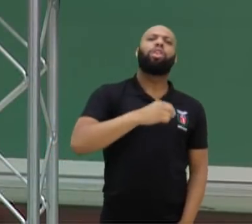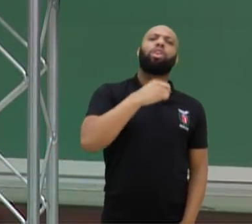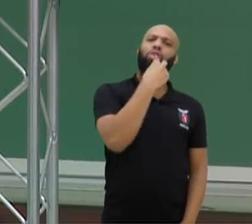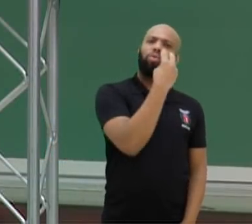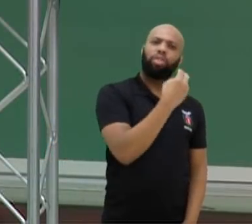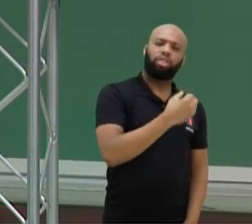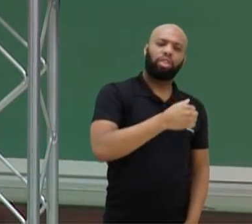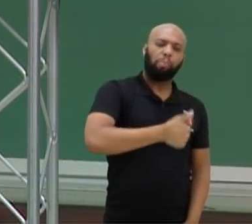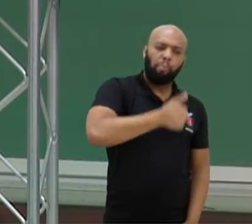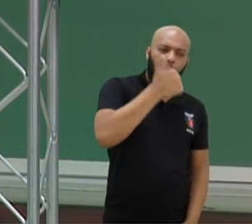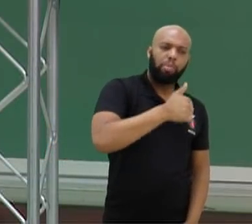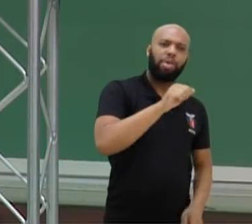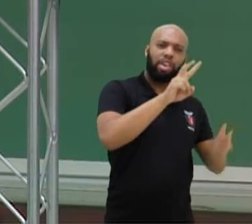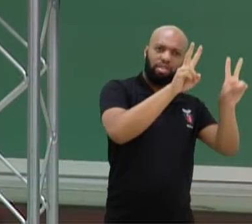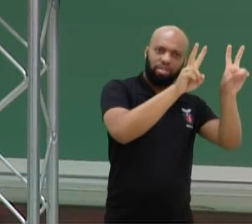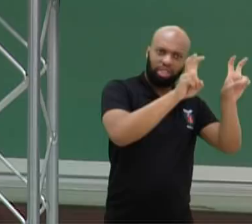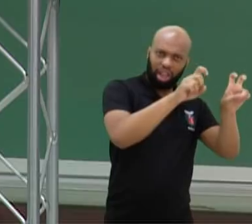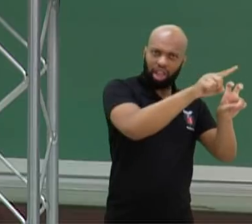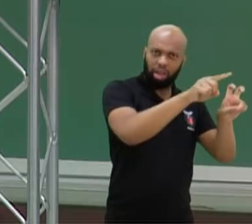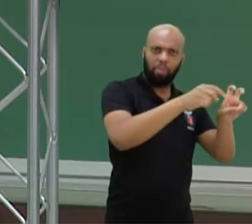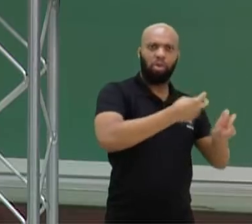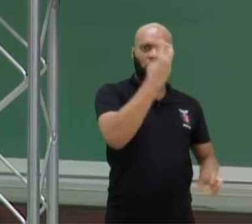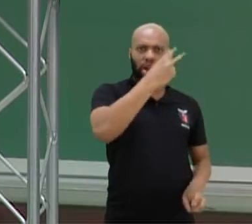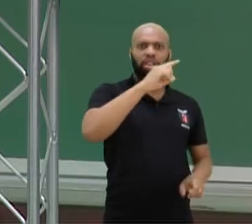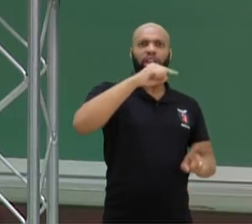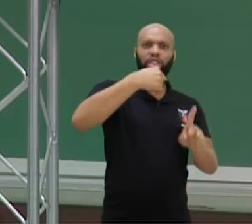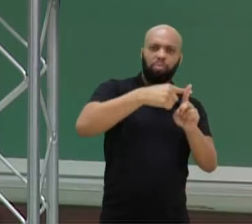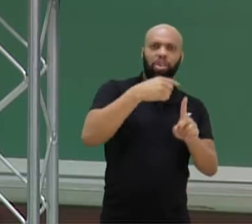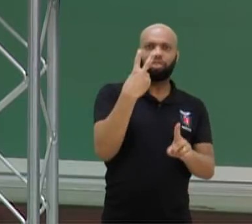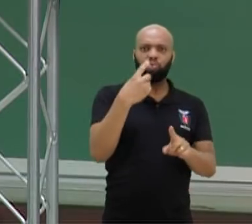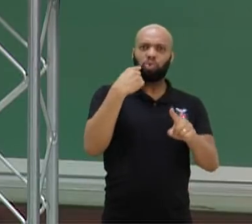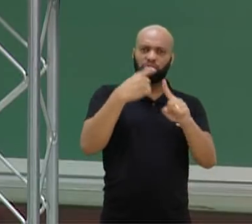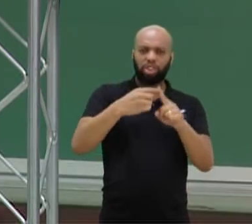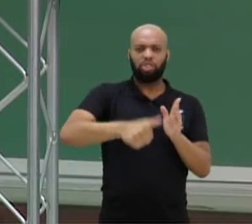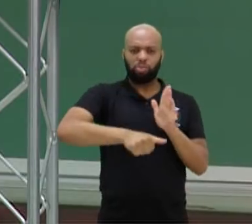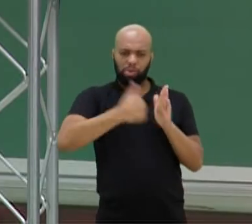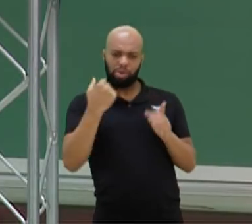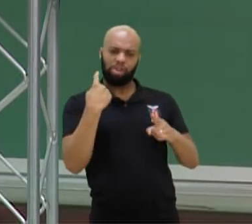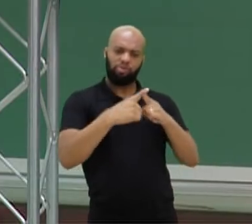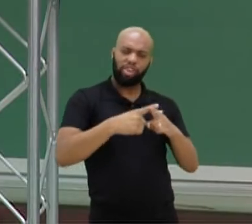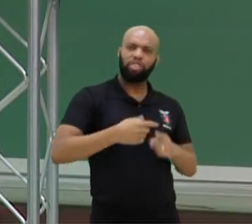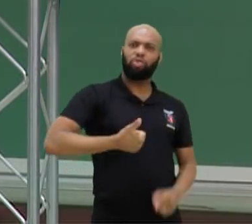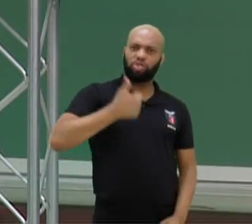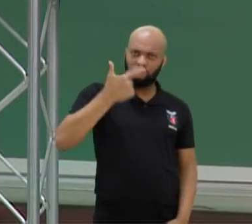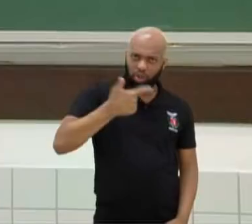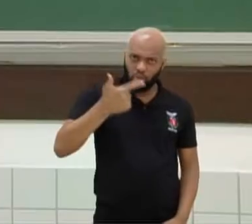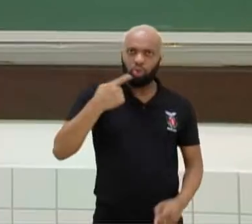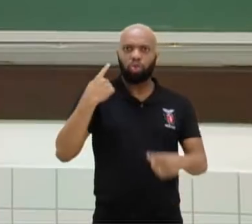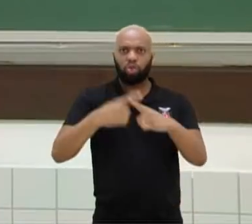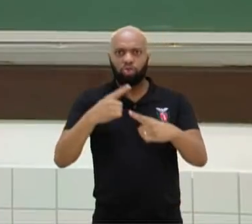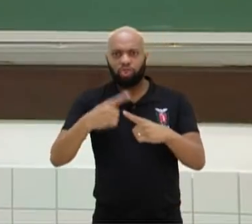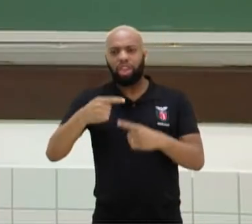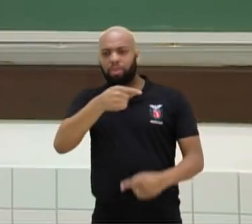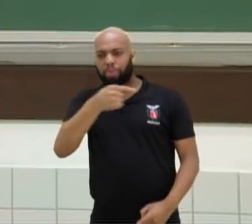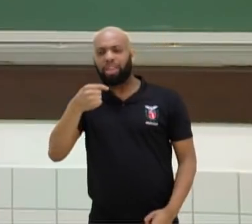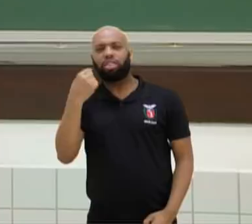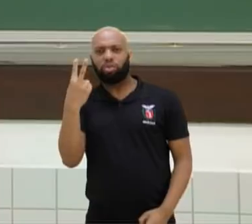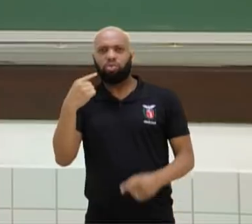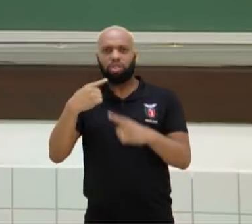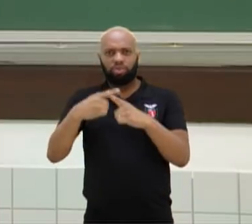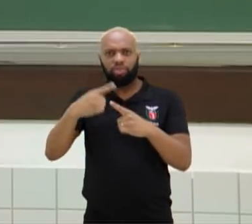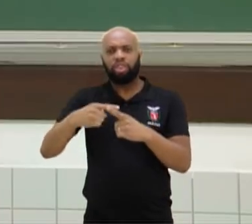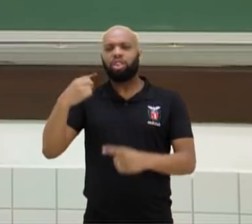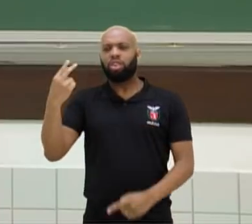primeiro menos 2 vezes o quadrado do segundo, mais o quadrado do segundo, trinômio, quadrado, perfeito. Fatoração, lá atrás, no ano.